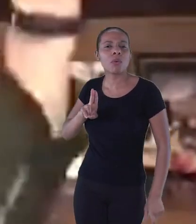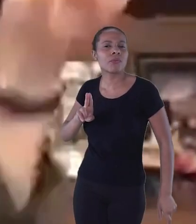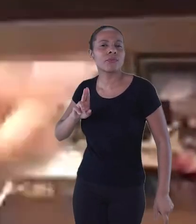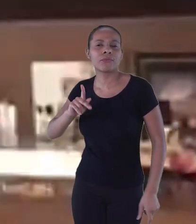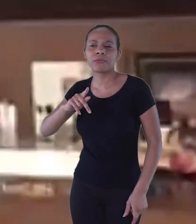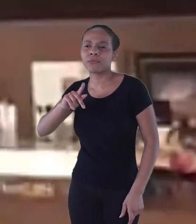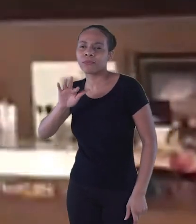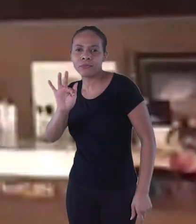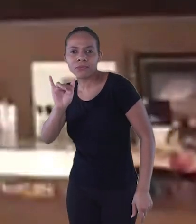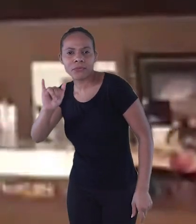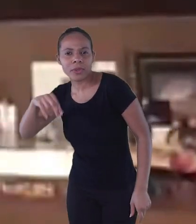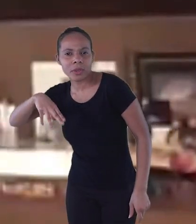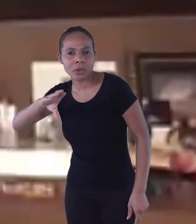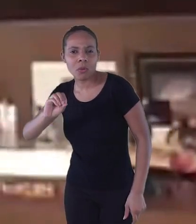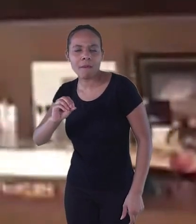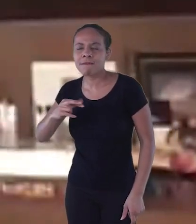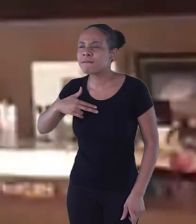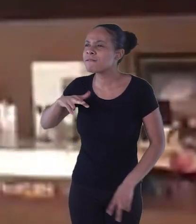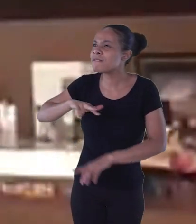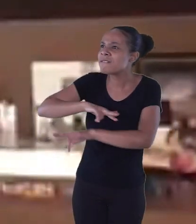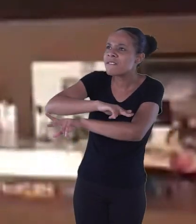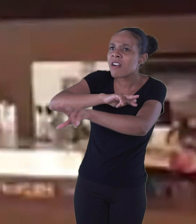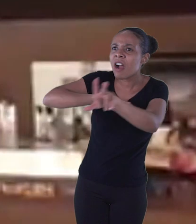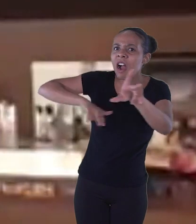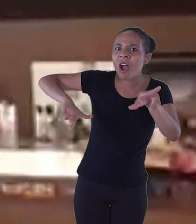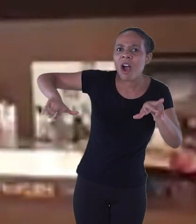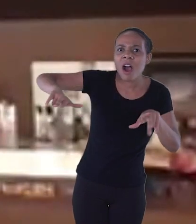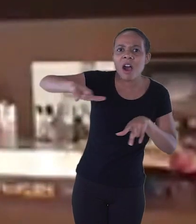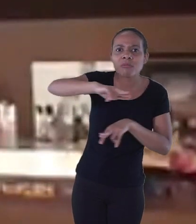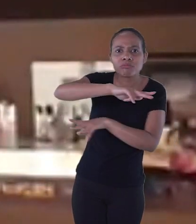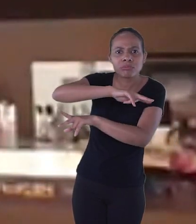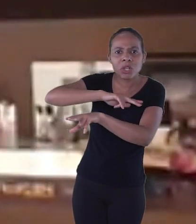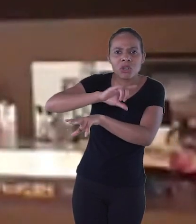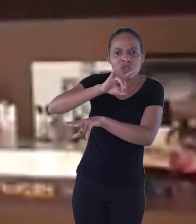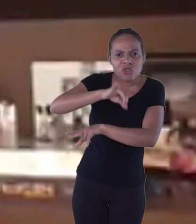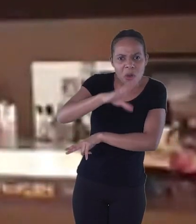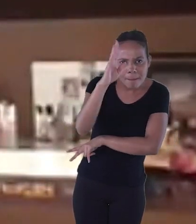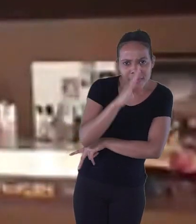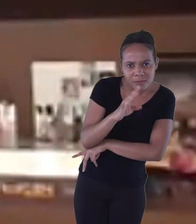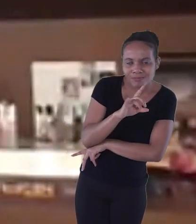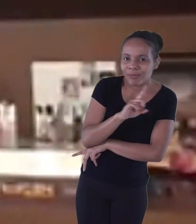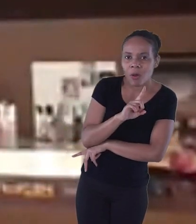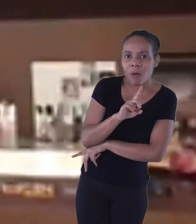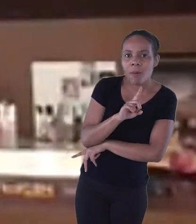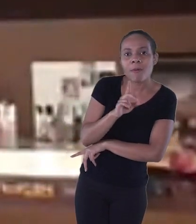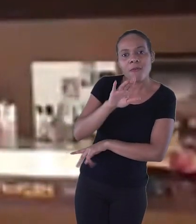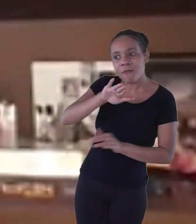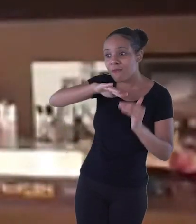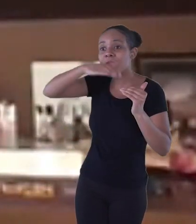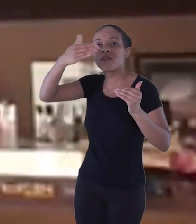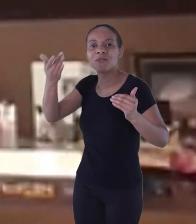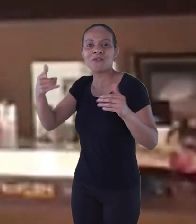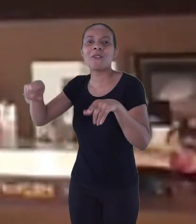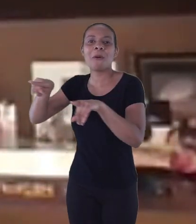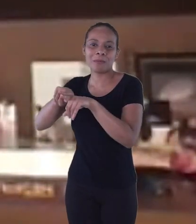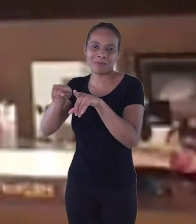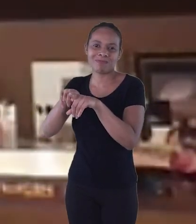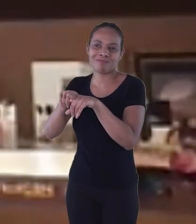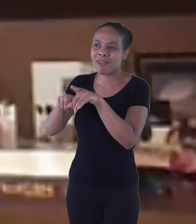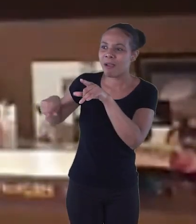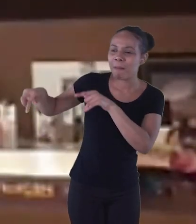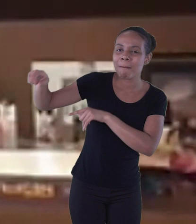inclusive, circulam pelo Brasil, circulam fora do Brasil, como disse o Flávio, mas circulam no Brasil também. Então, acho que é um